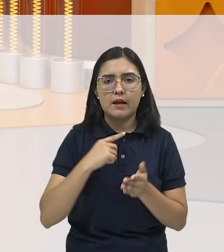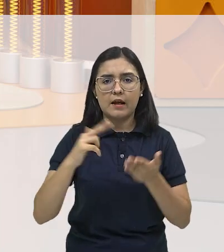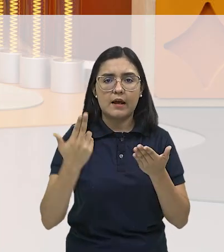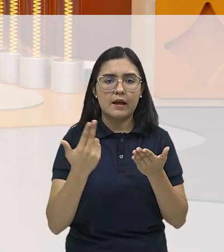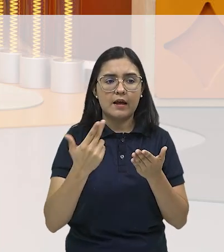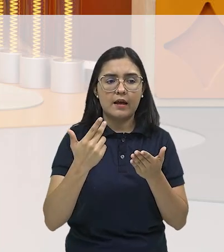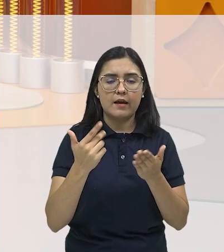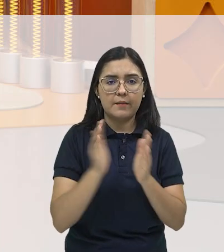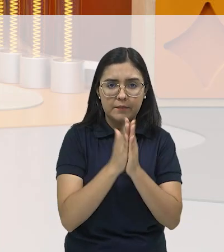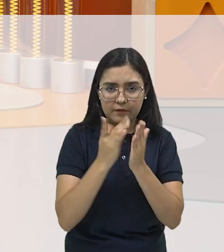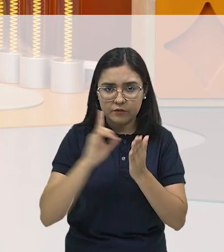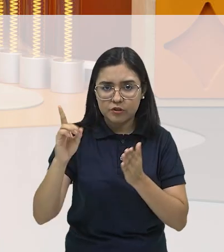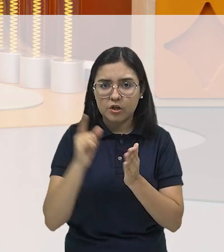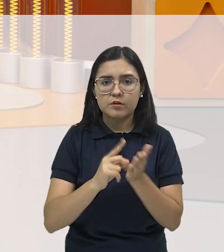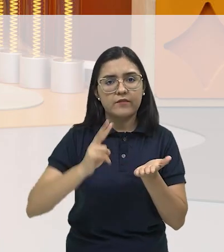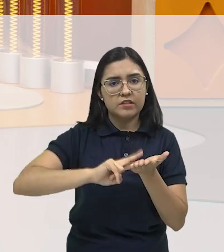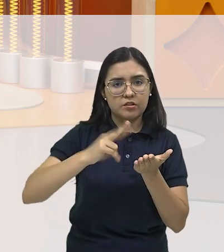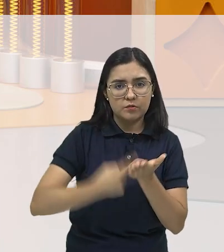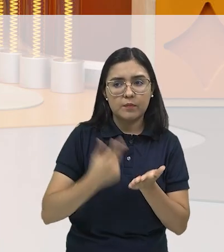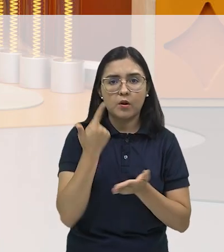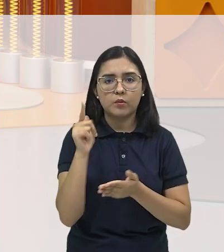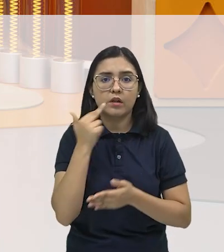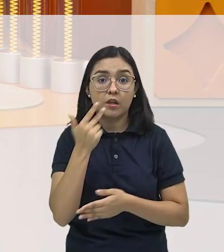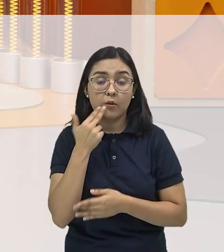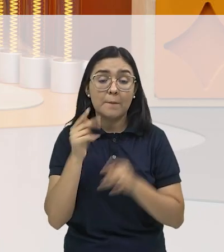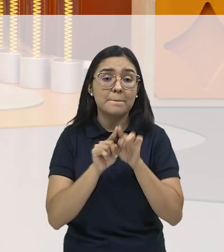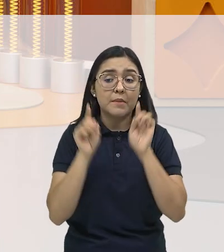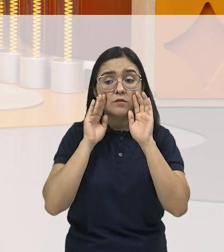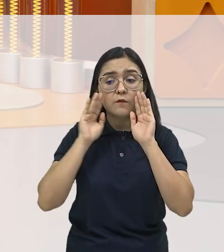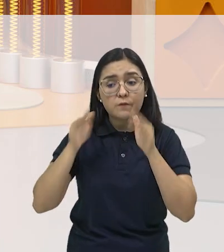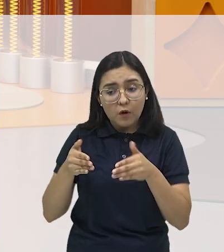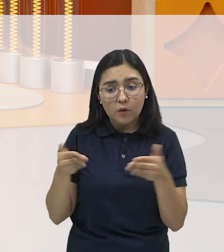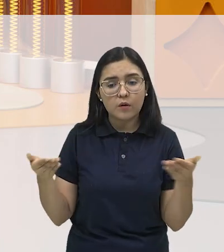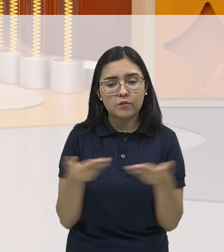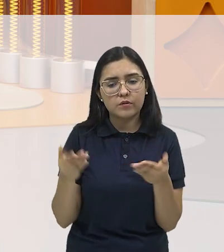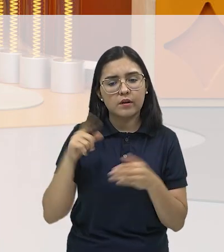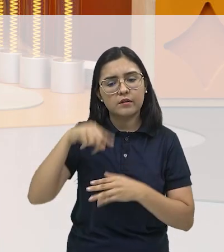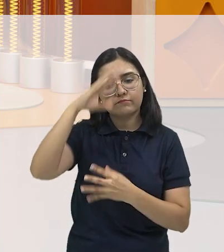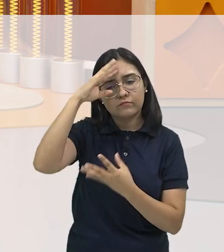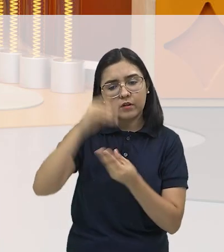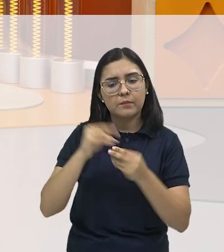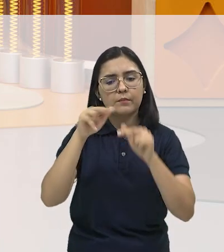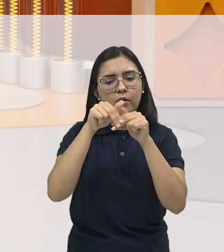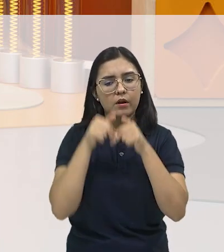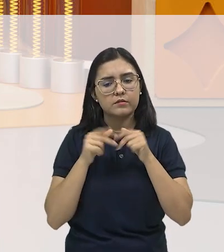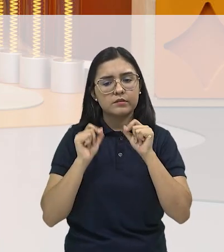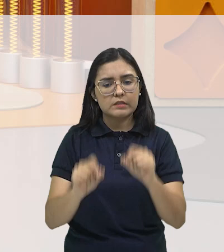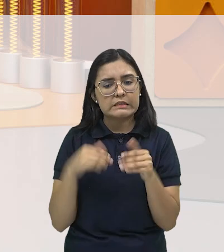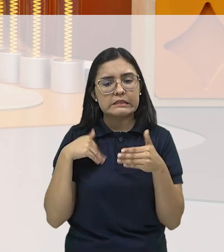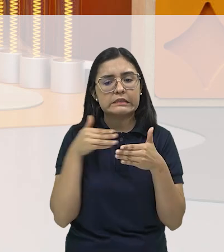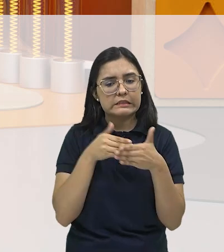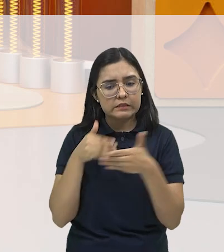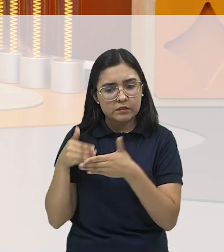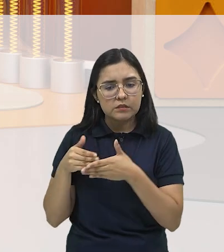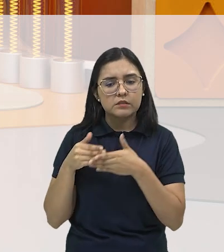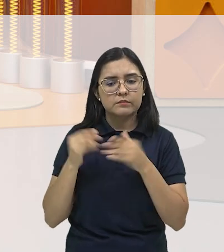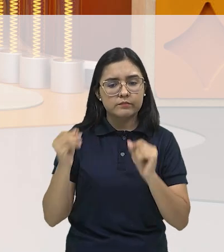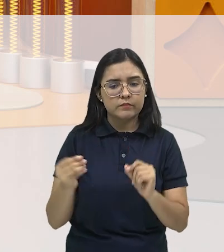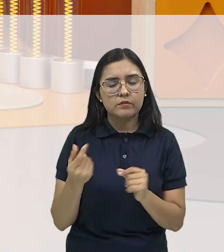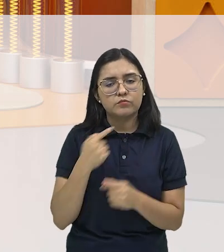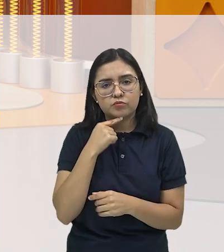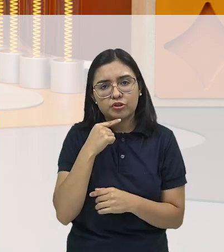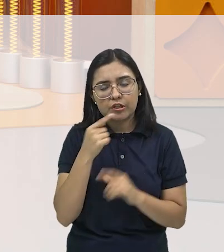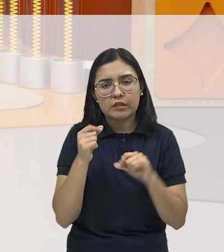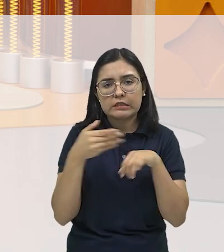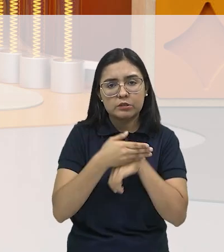outros idiomas, não é? Mas o que no nosso foco aqui é entender que nesse momento, por conta dessa limitação de acesso ao